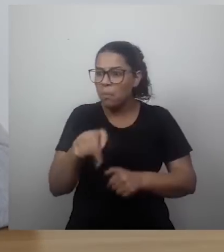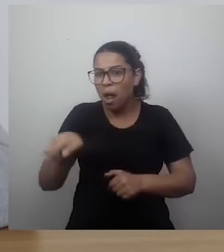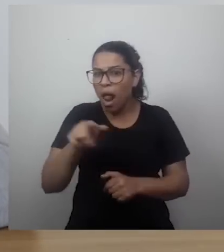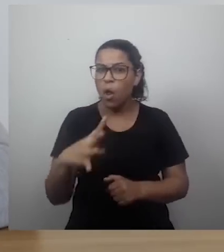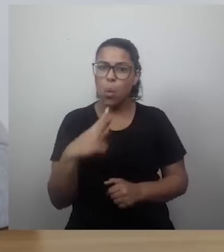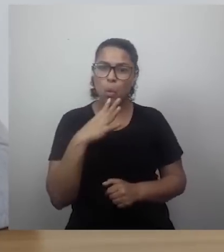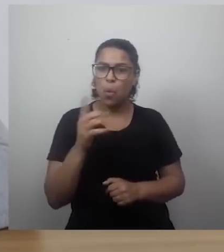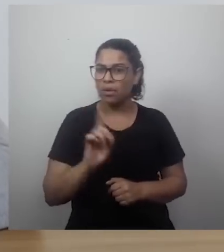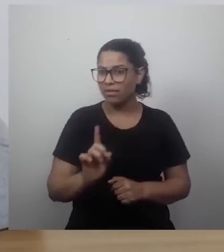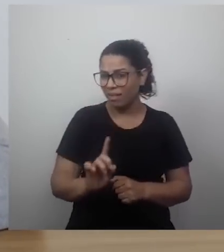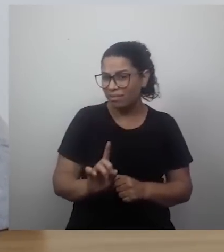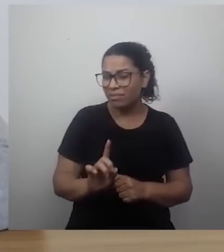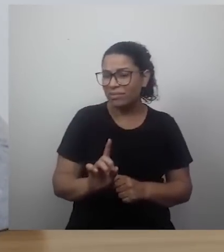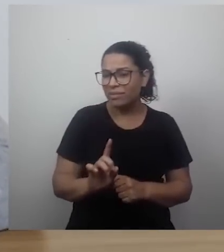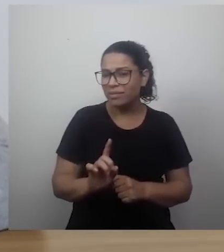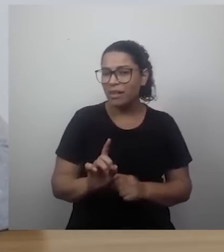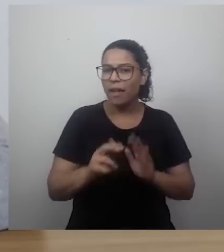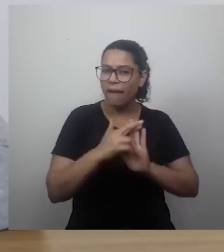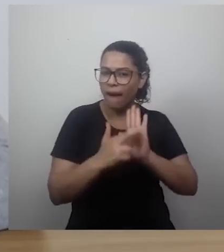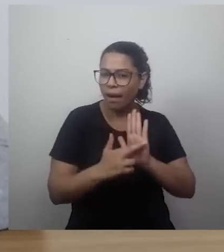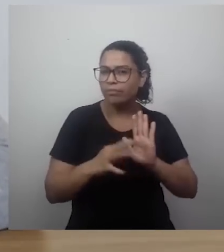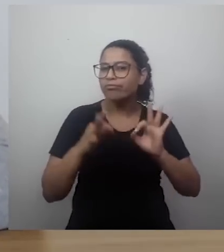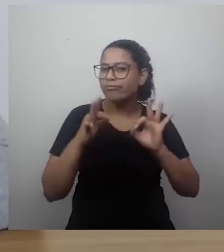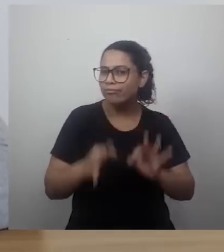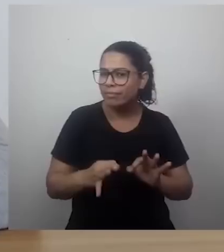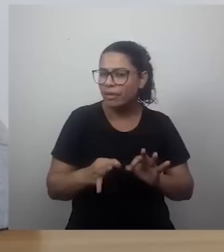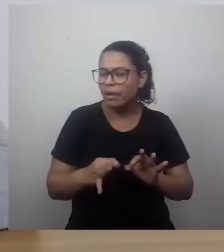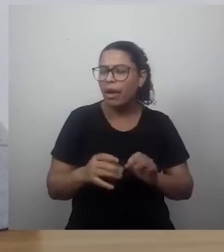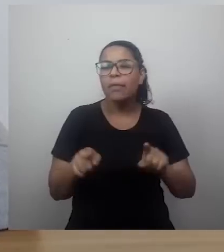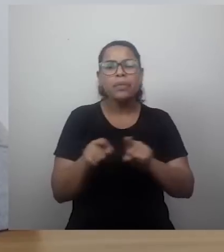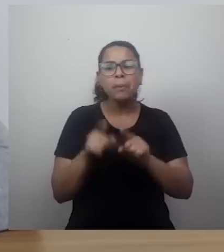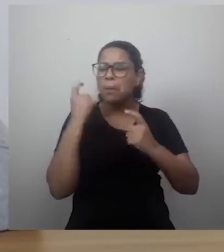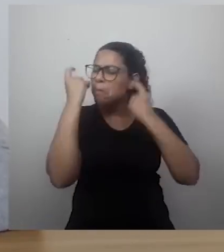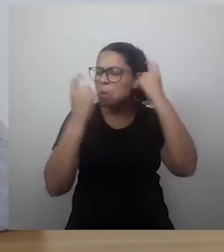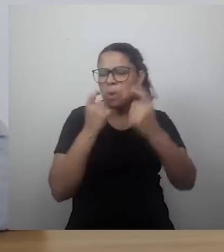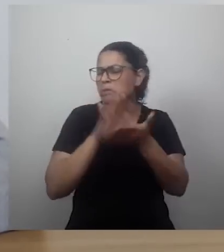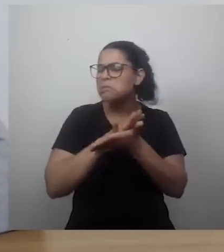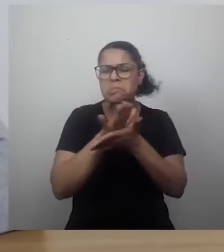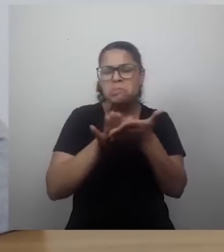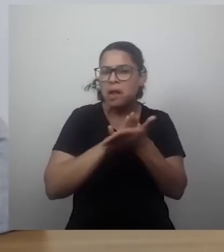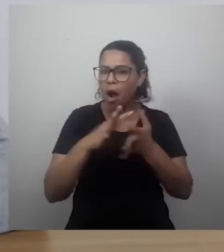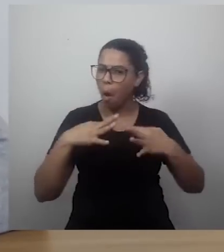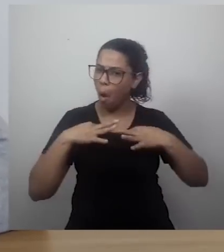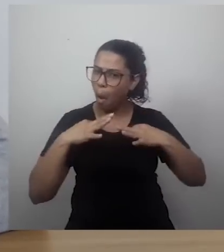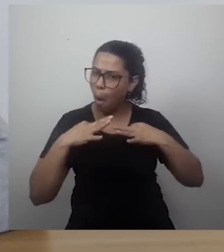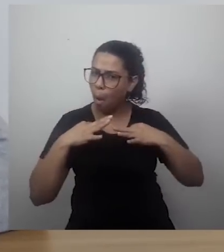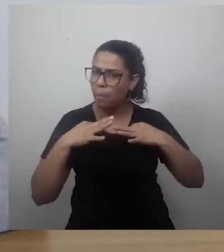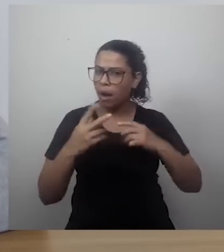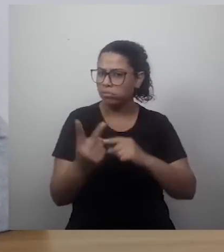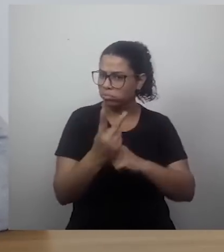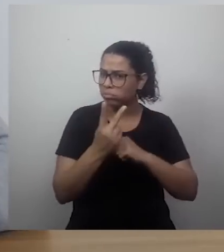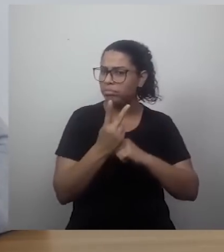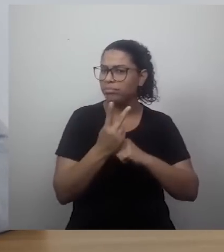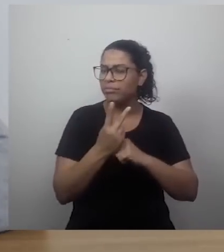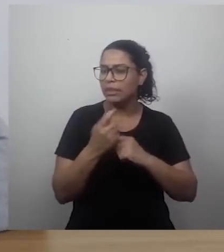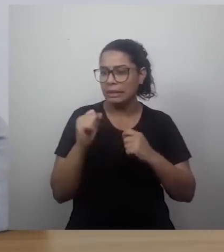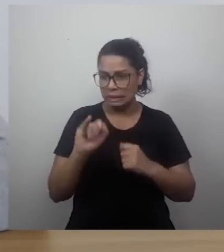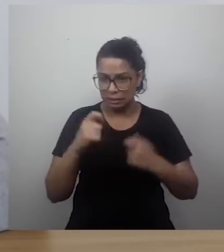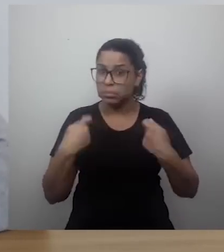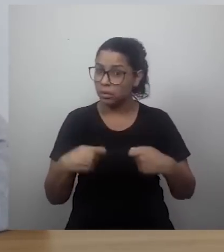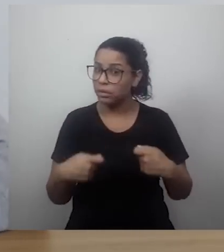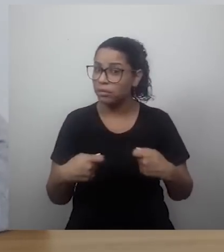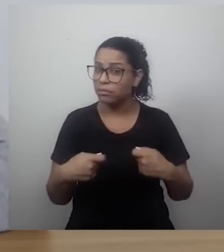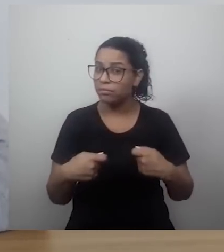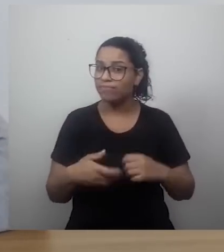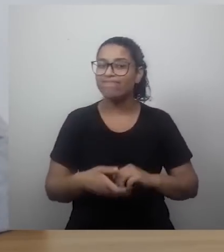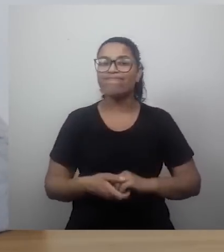luta? Sem me preocupar com o uso de roupas adequadas e de equipamentos de proteção, caso a luta